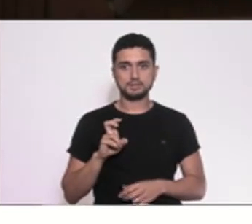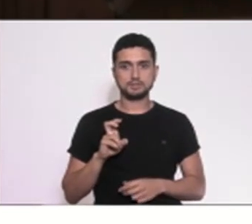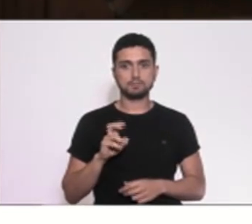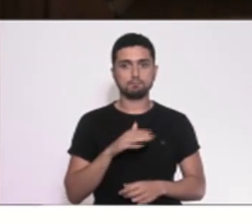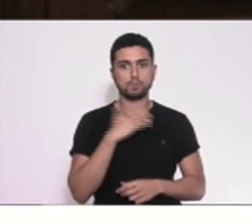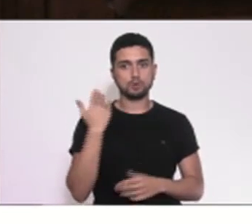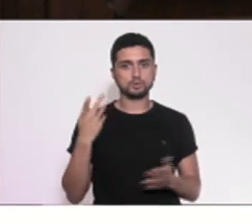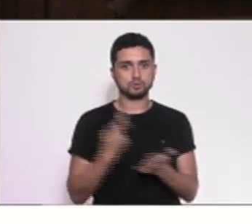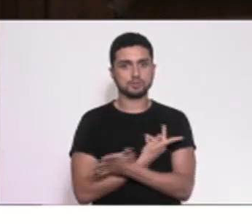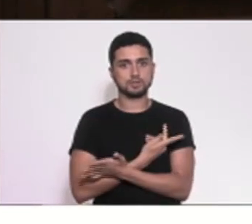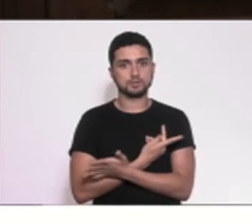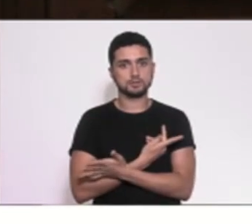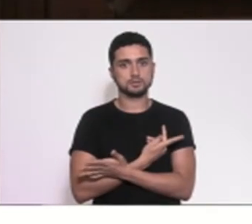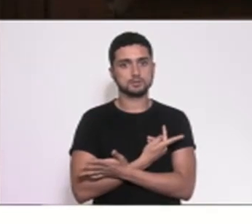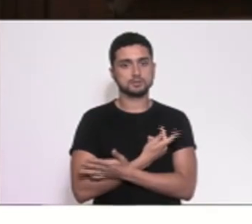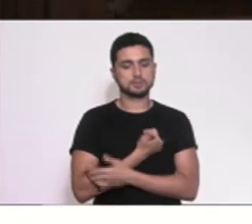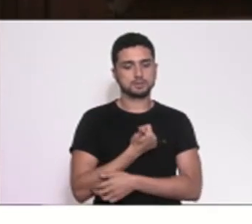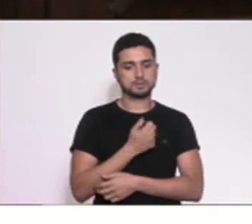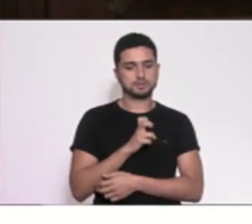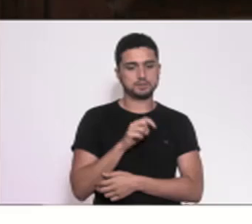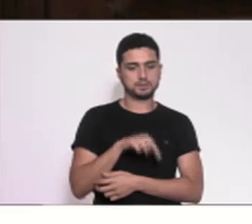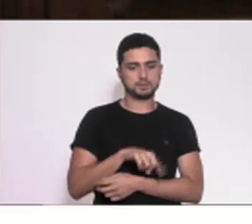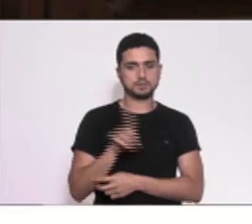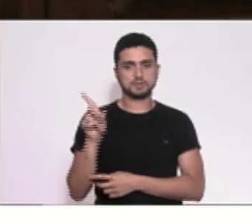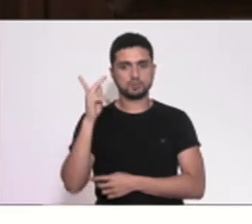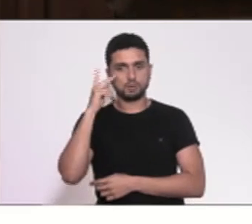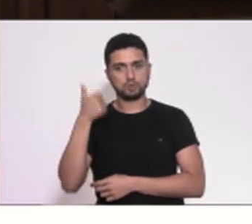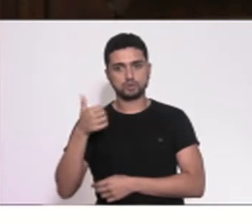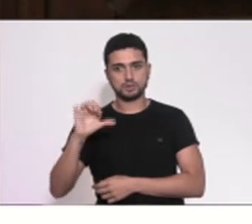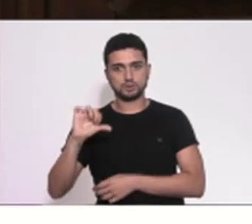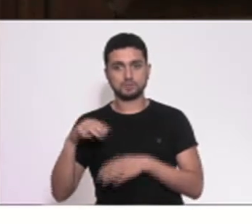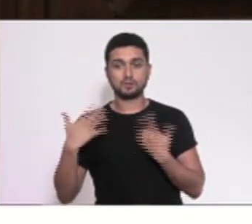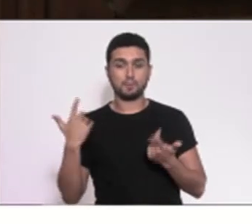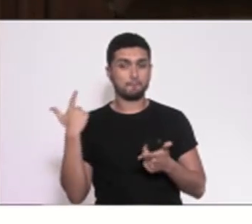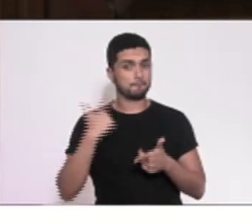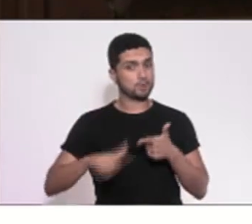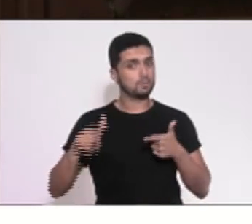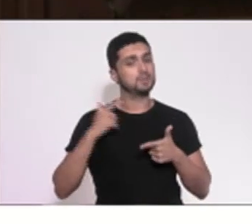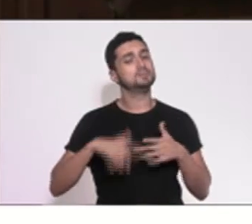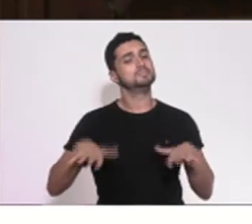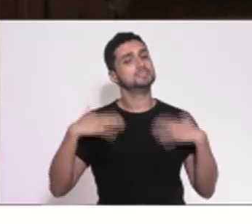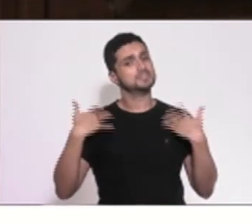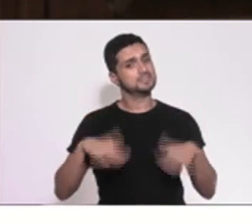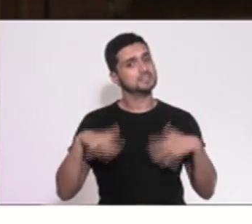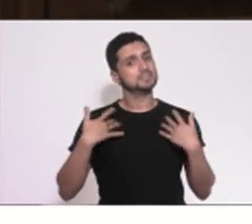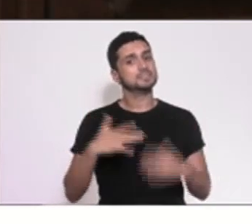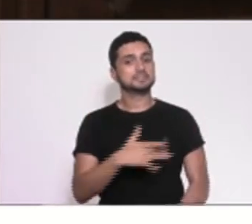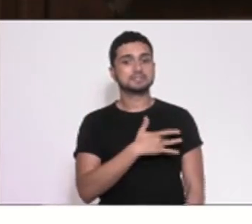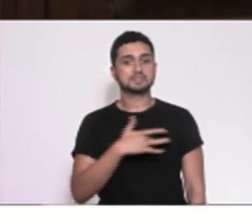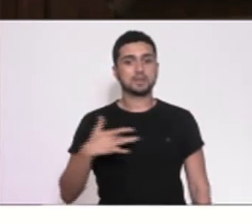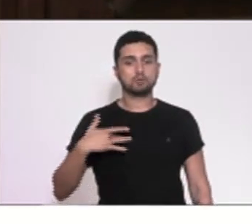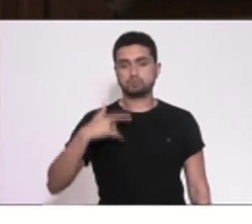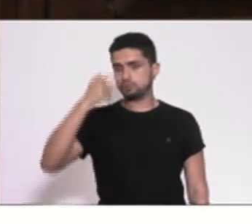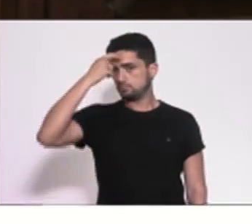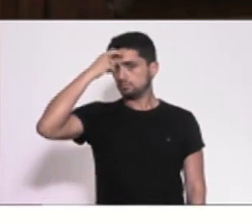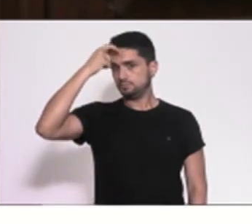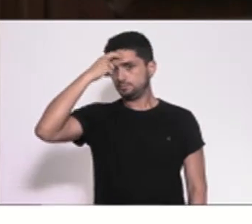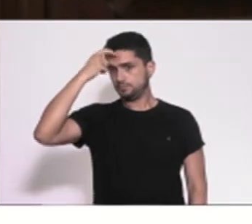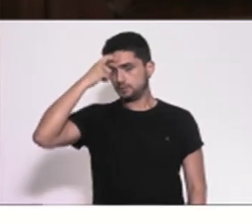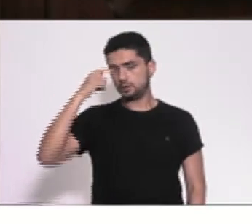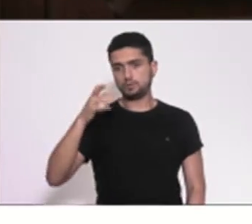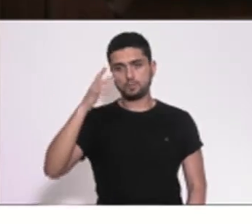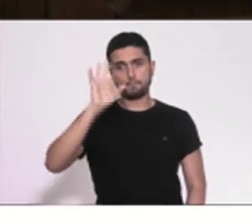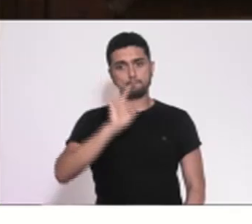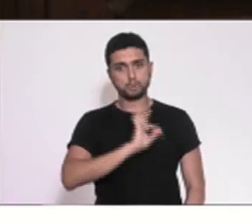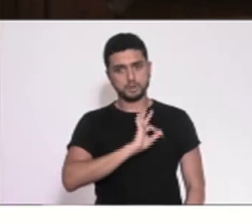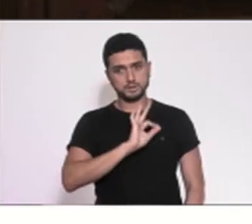de São Paulo, nos revela o tamanho do problema que a gente tem em termos de saúde mental dos agentes de segurança. Então, a